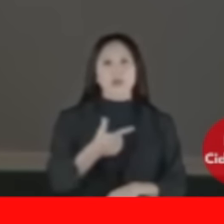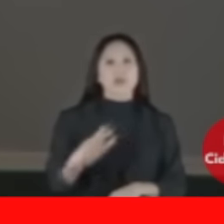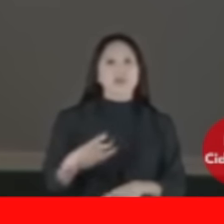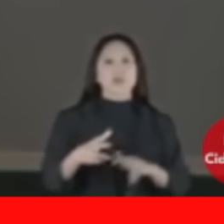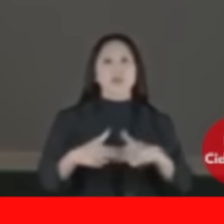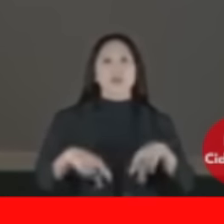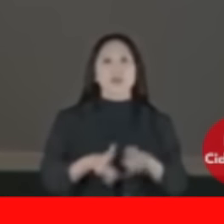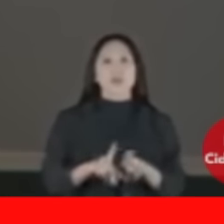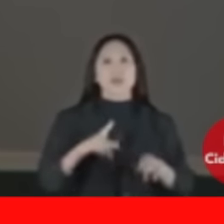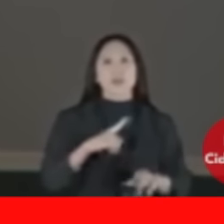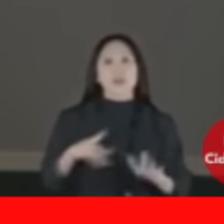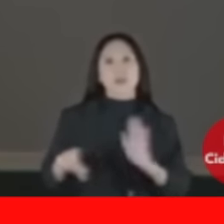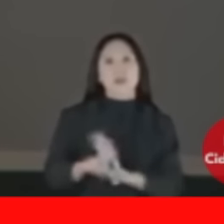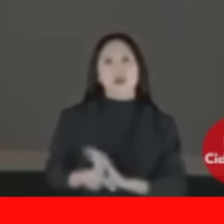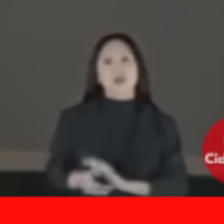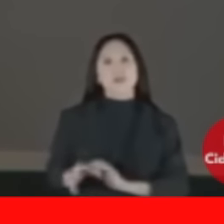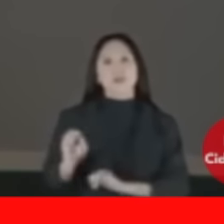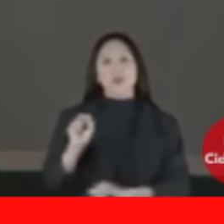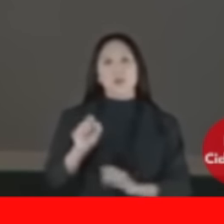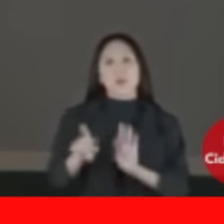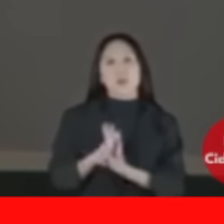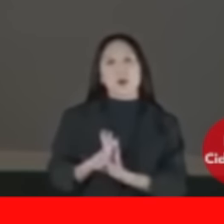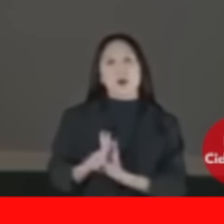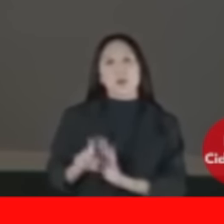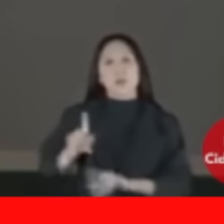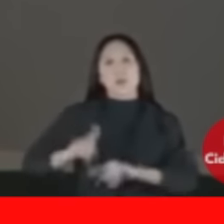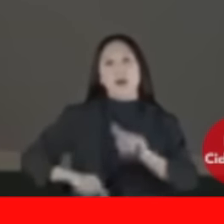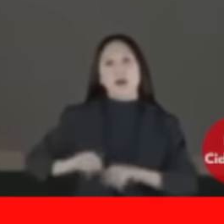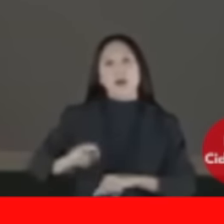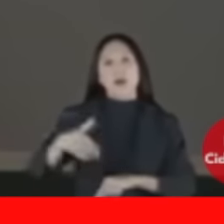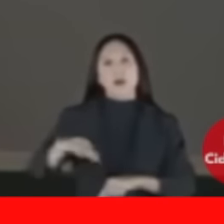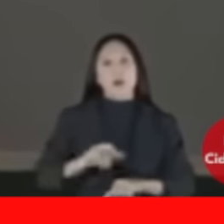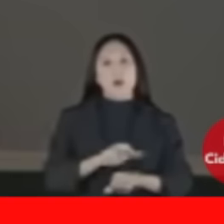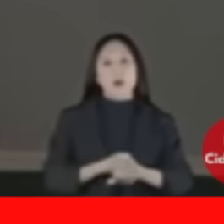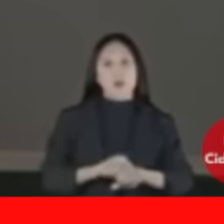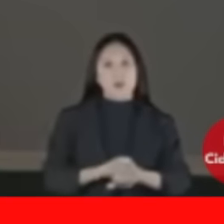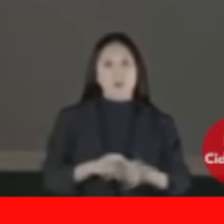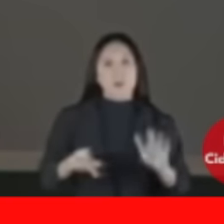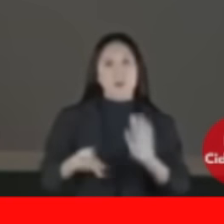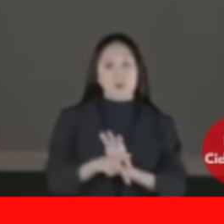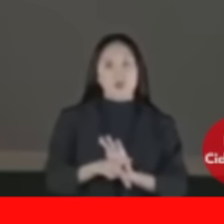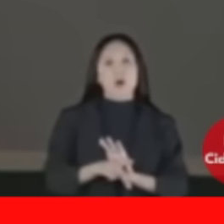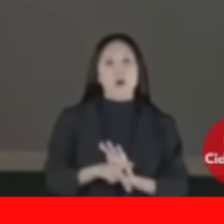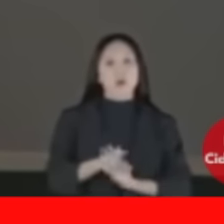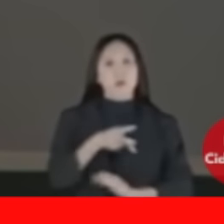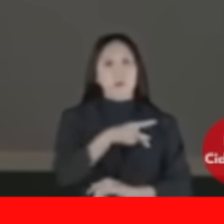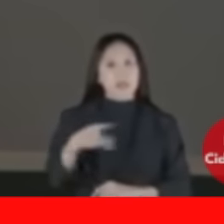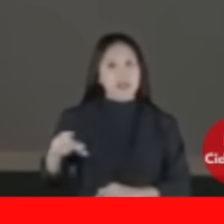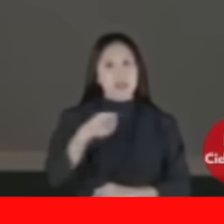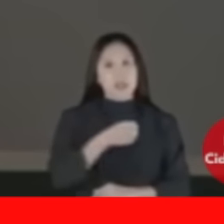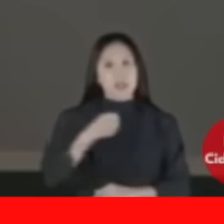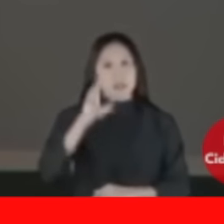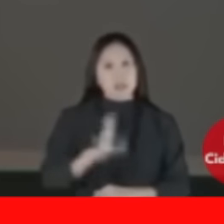acerca de suposta apropriação indevida de bem da União, relógio de pulso da marca Cartier, pelo presidente da